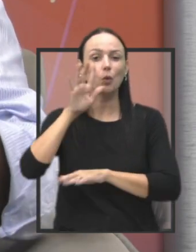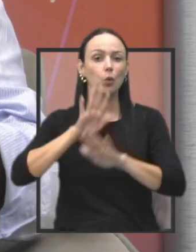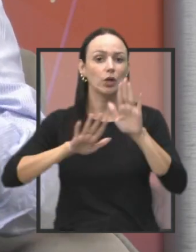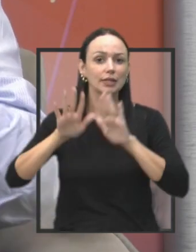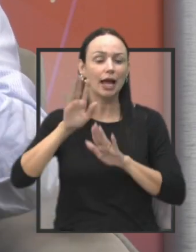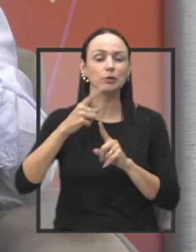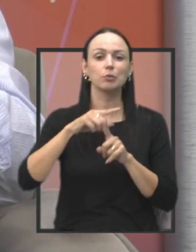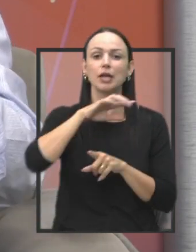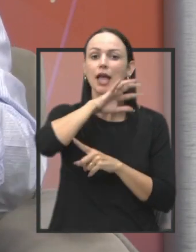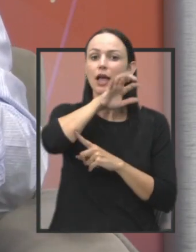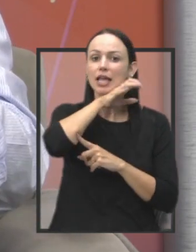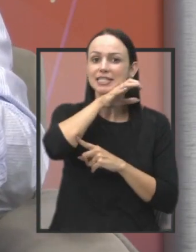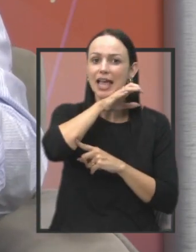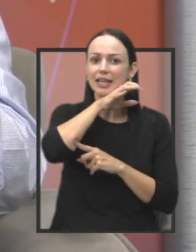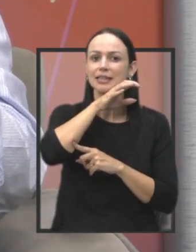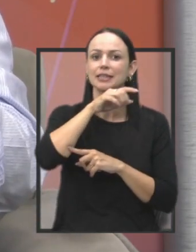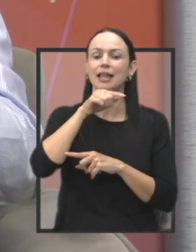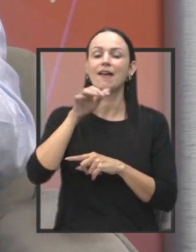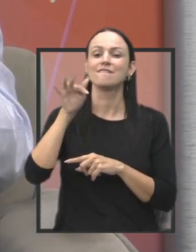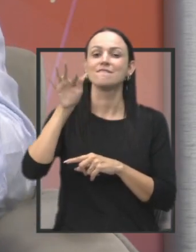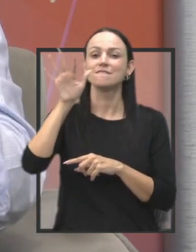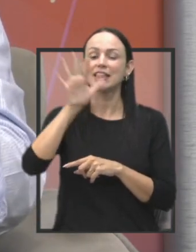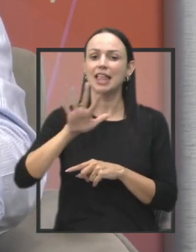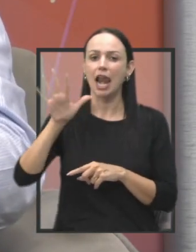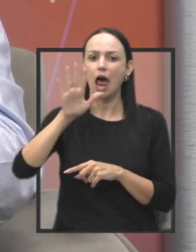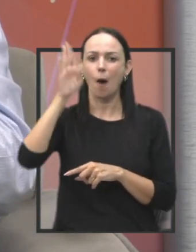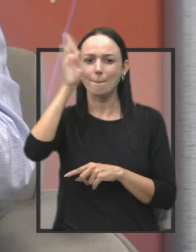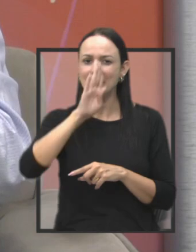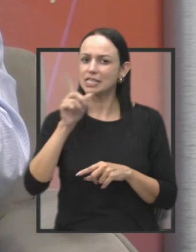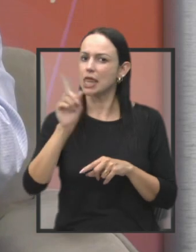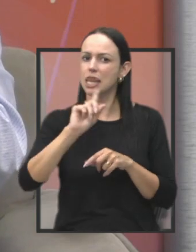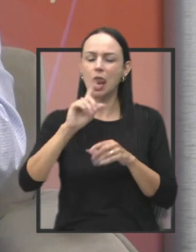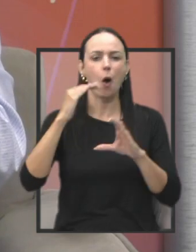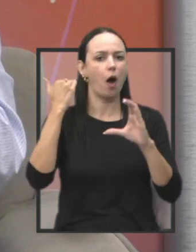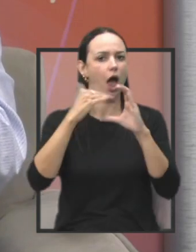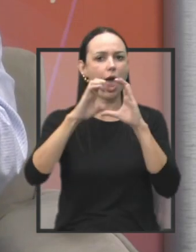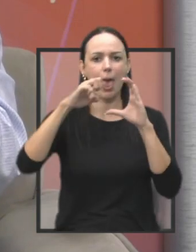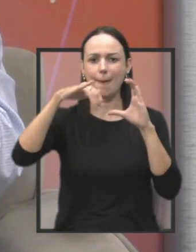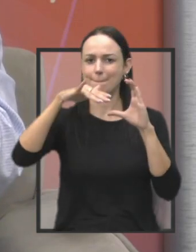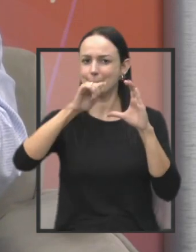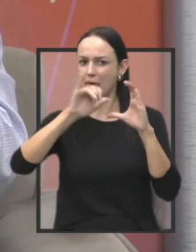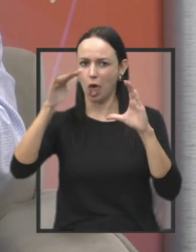do Brasil, ela não manda e-mail, ela não manda